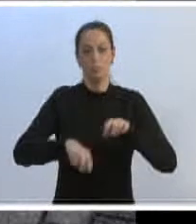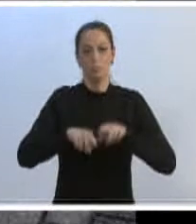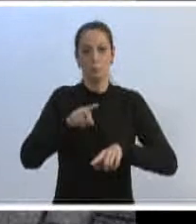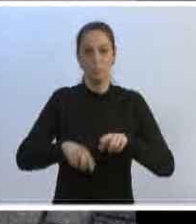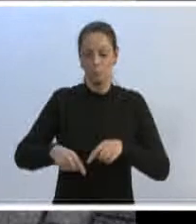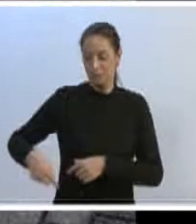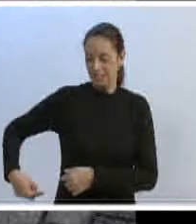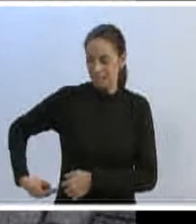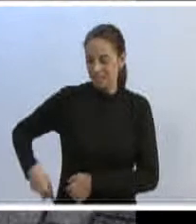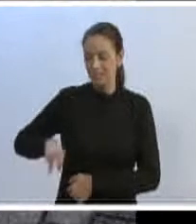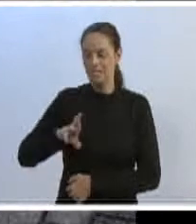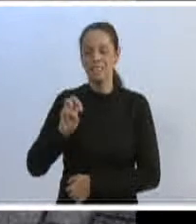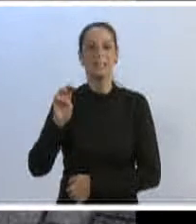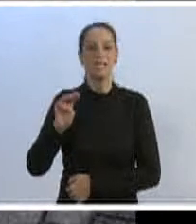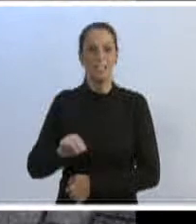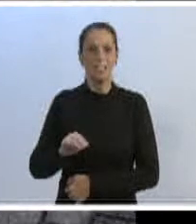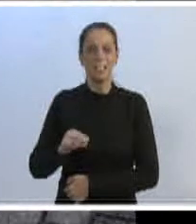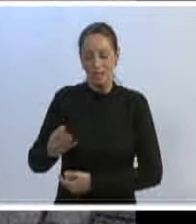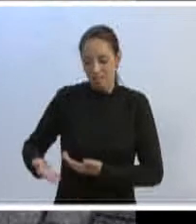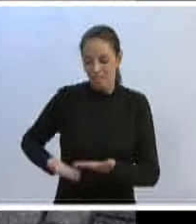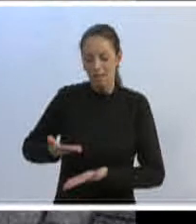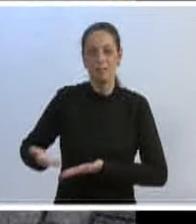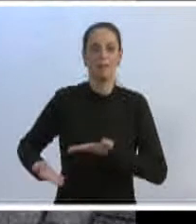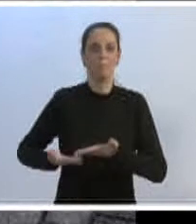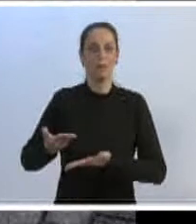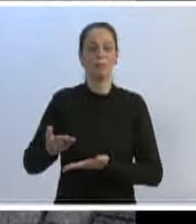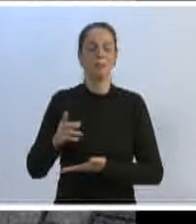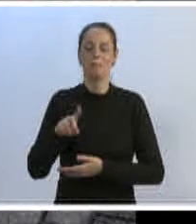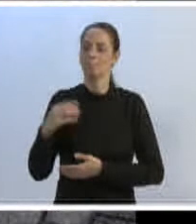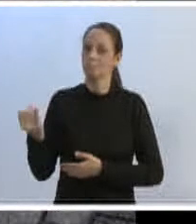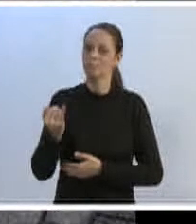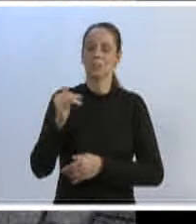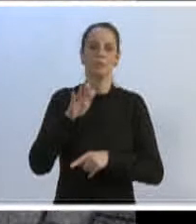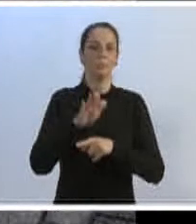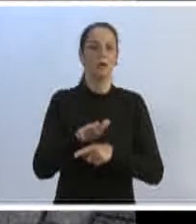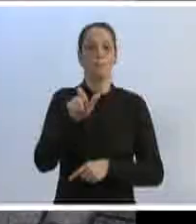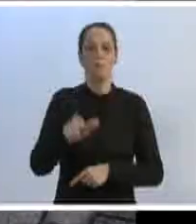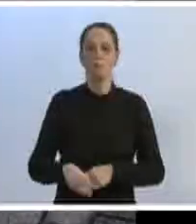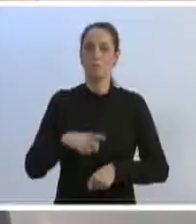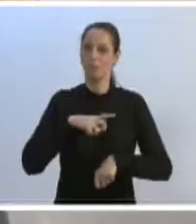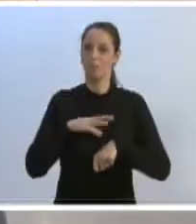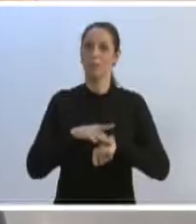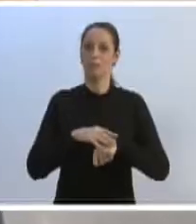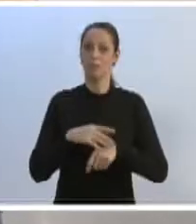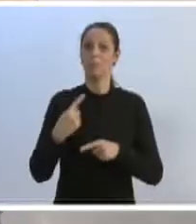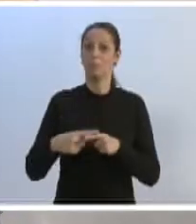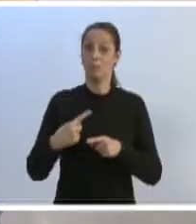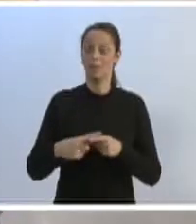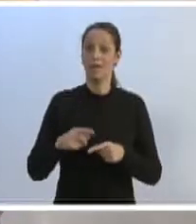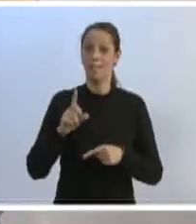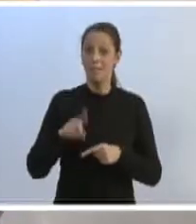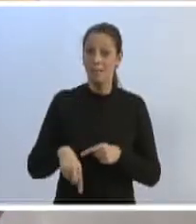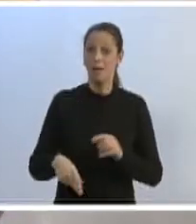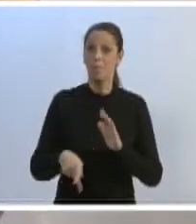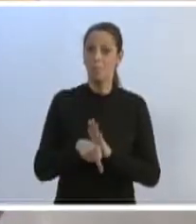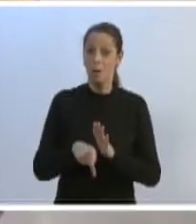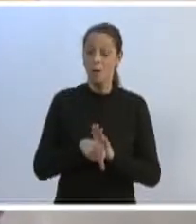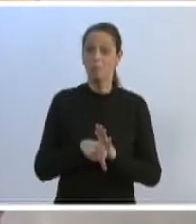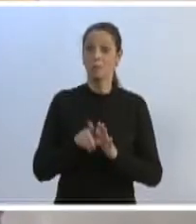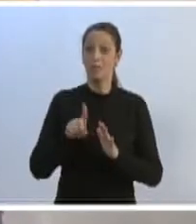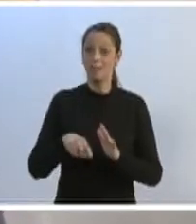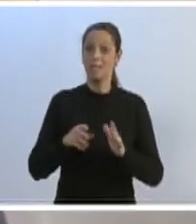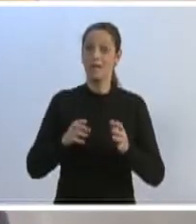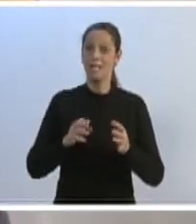Muito importante isso para o nosso munícipe, porque são essas máquinas que dão a condição de vida a